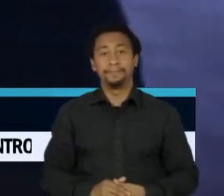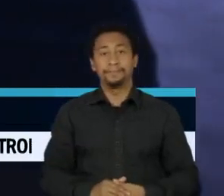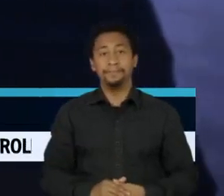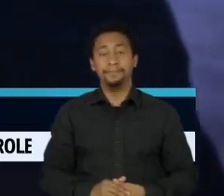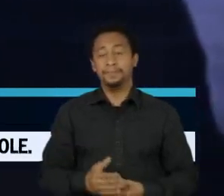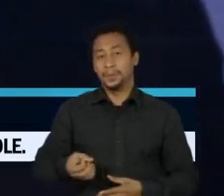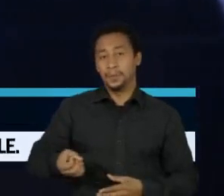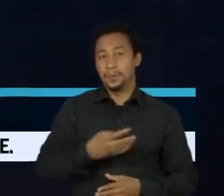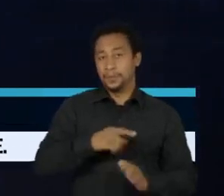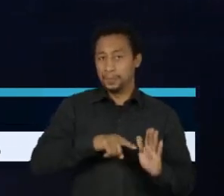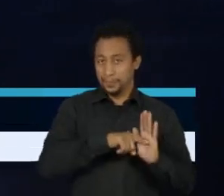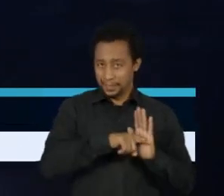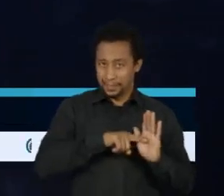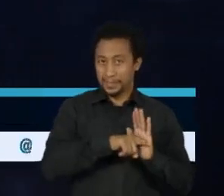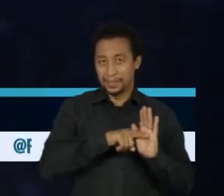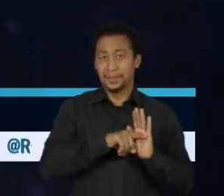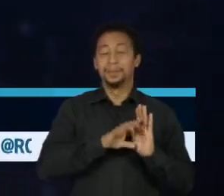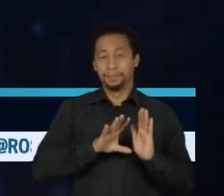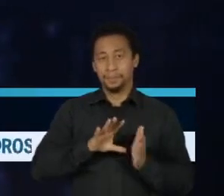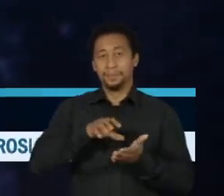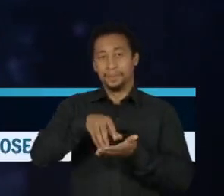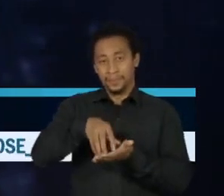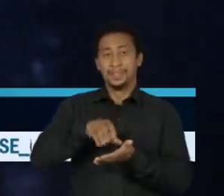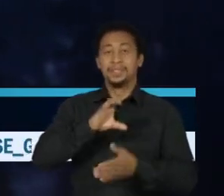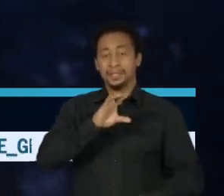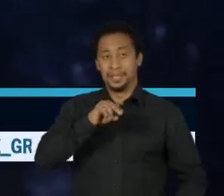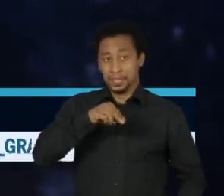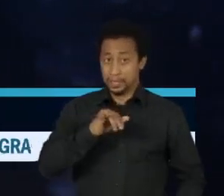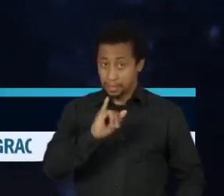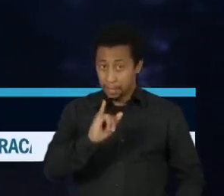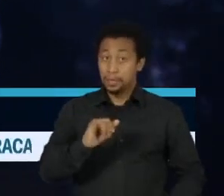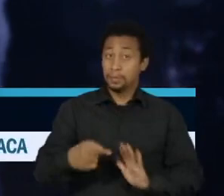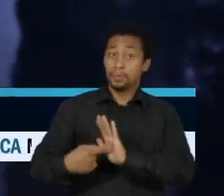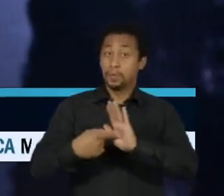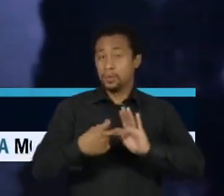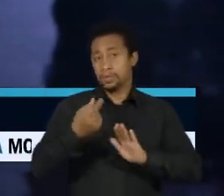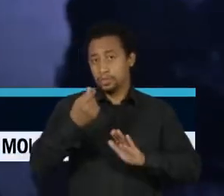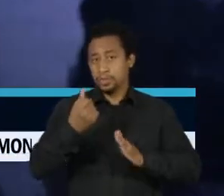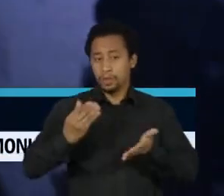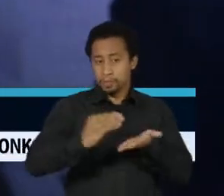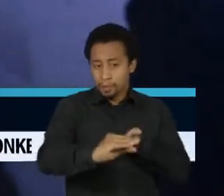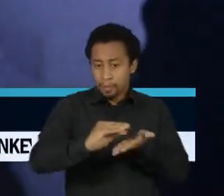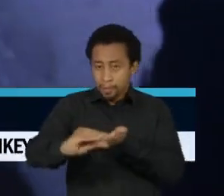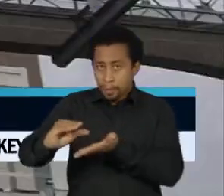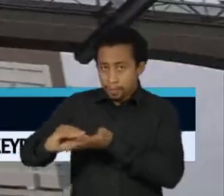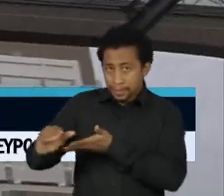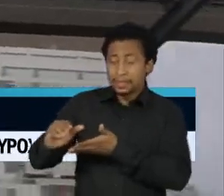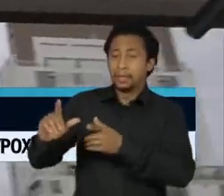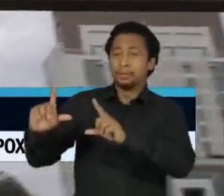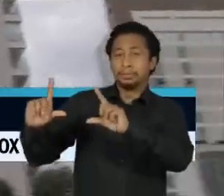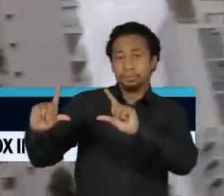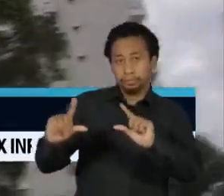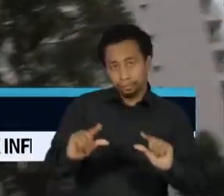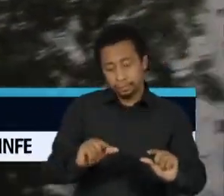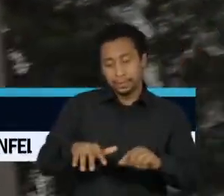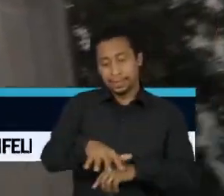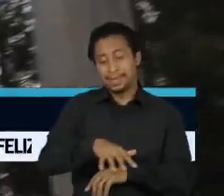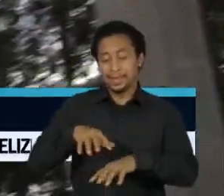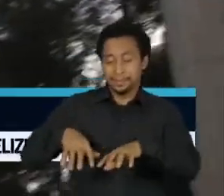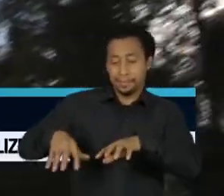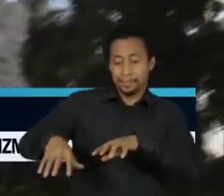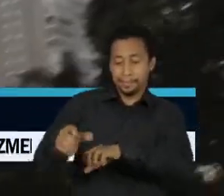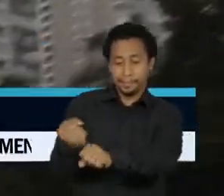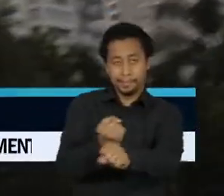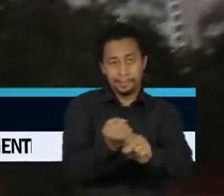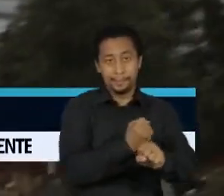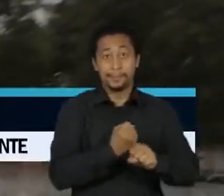Nova pesquisa da Confederação Nacional da Indústria mostra a queda do investimento público em infraestrutura. Os investimentos públicos